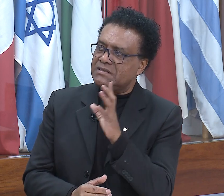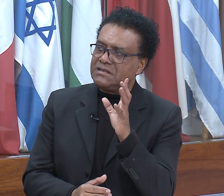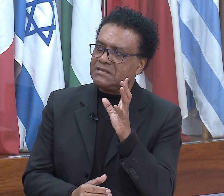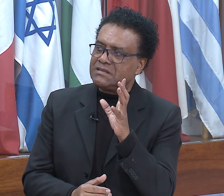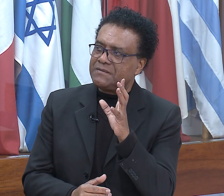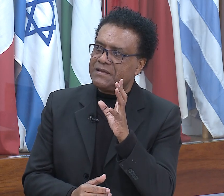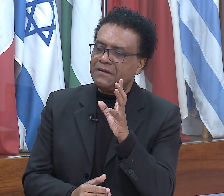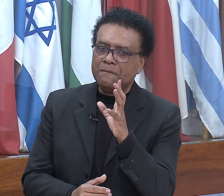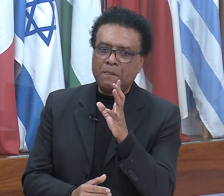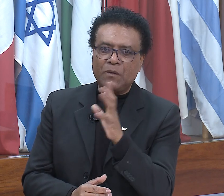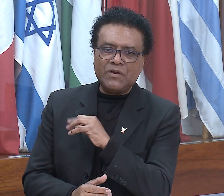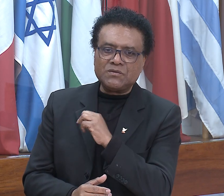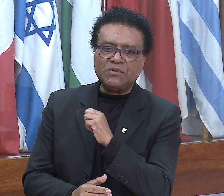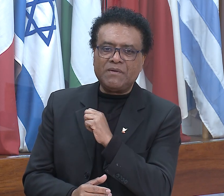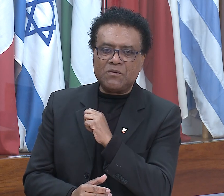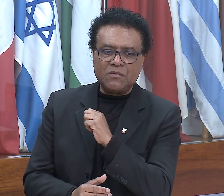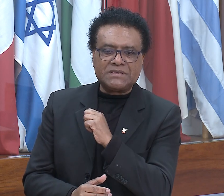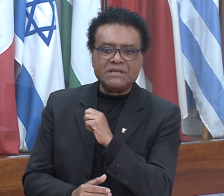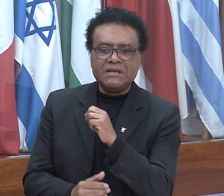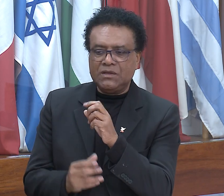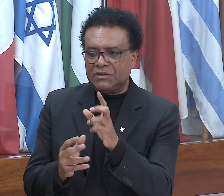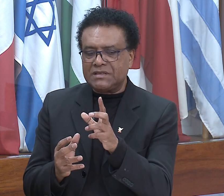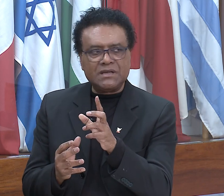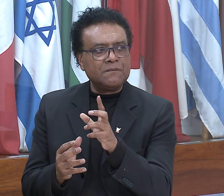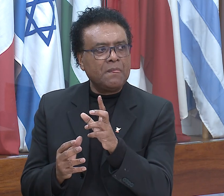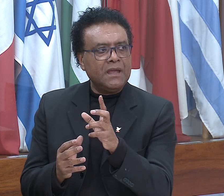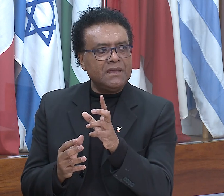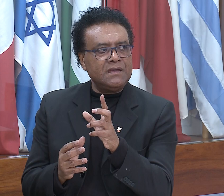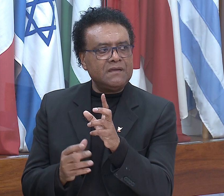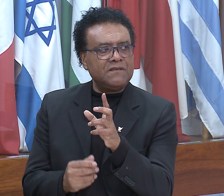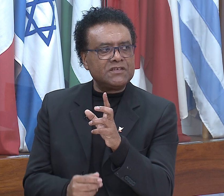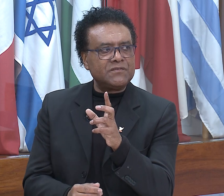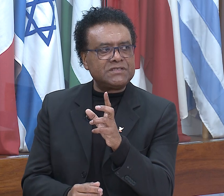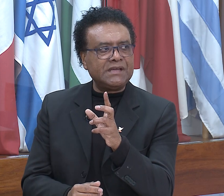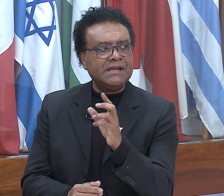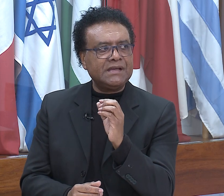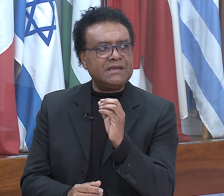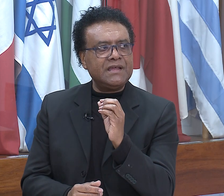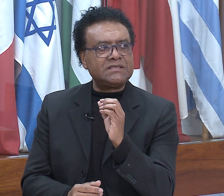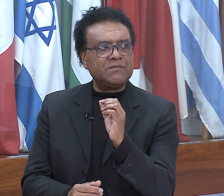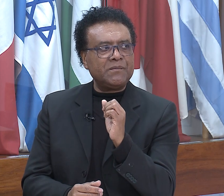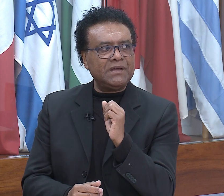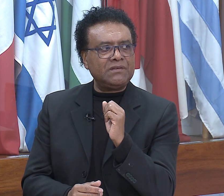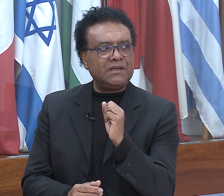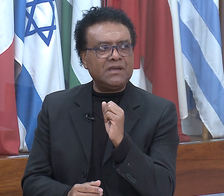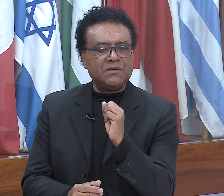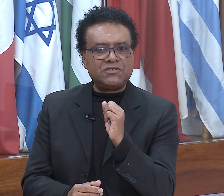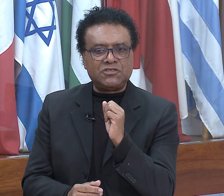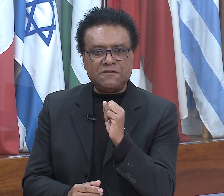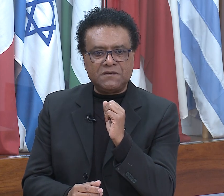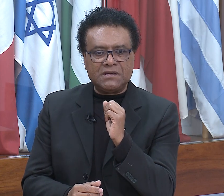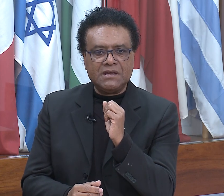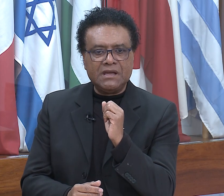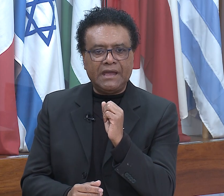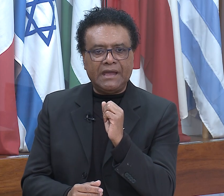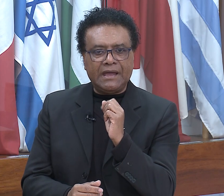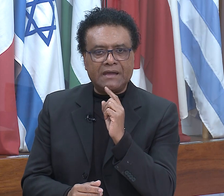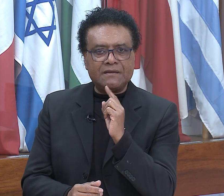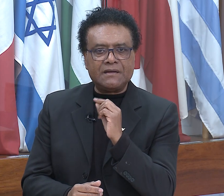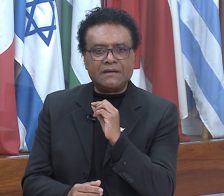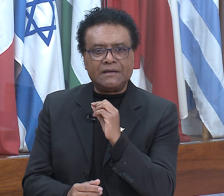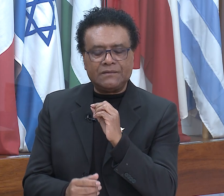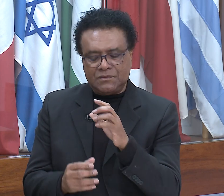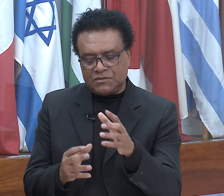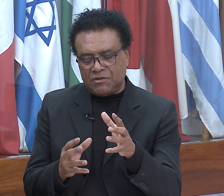todas as linhas de Santa Maria eu conheço muito bem algumas e outras não e veja você que nesse momento em que eu estive